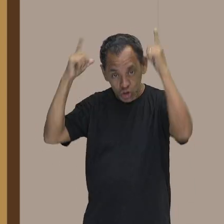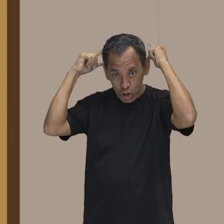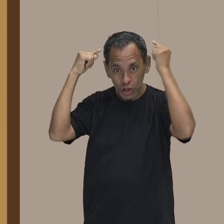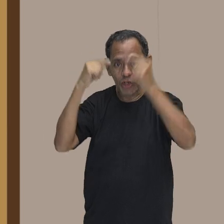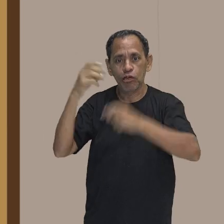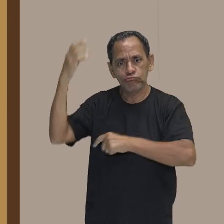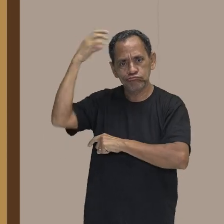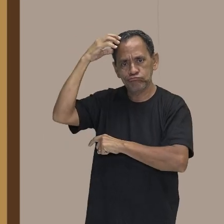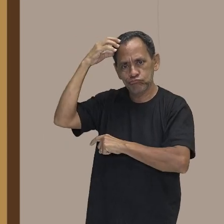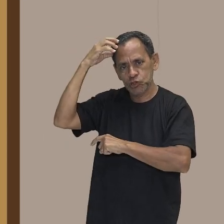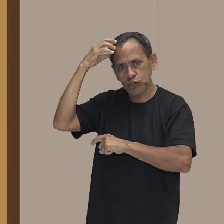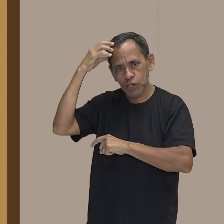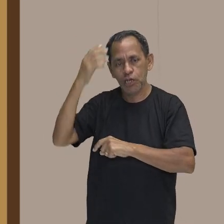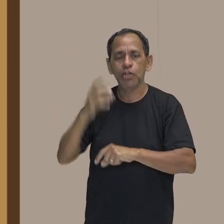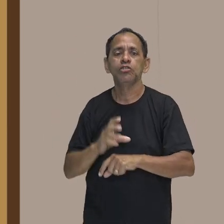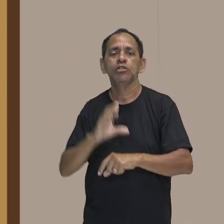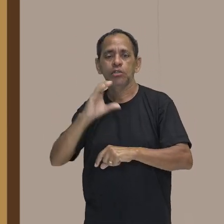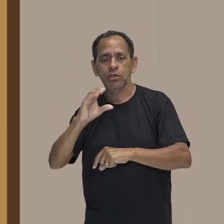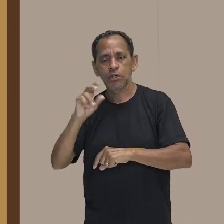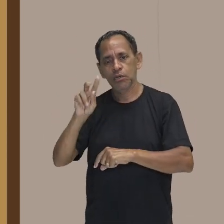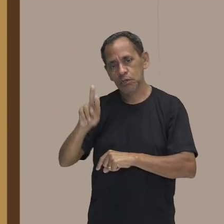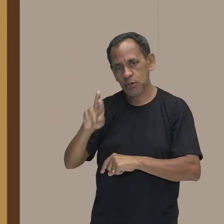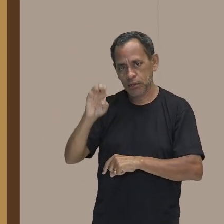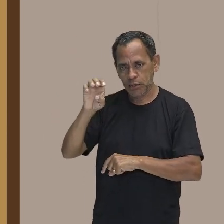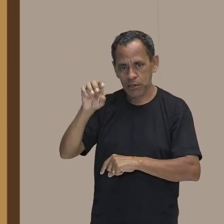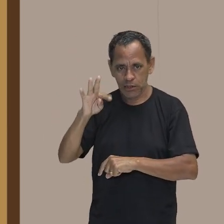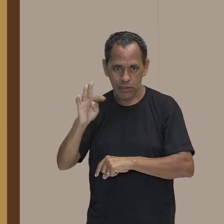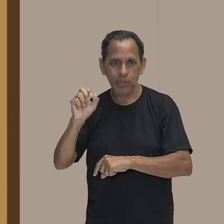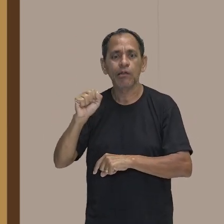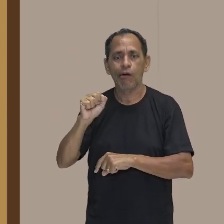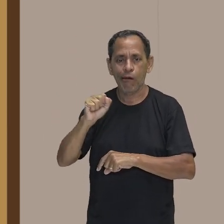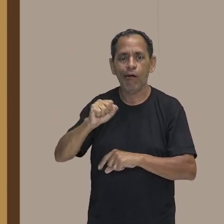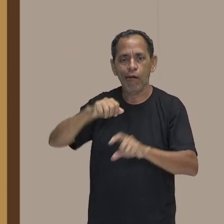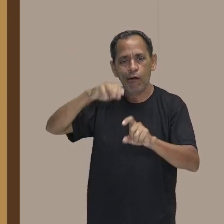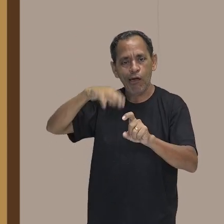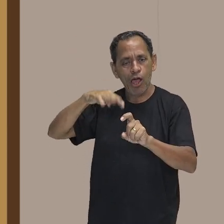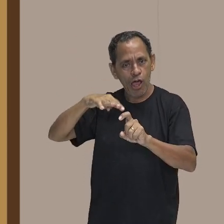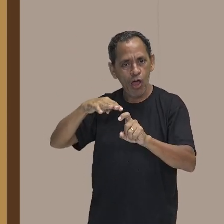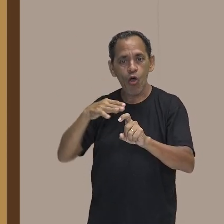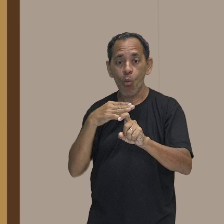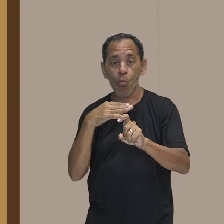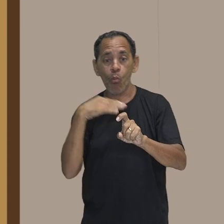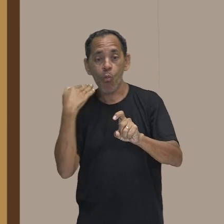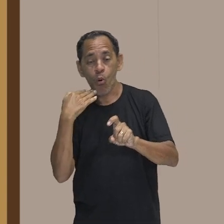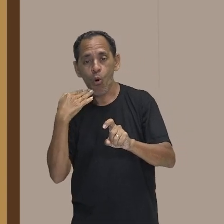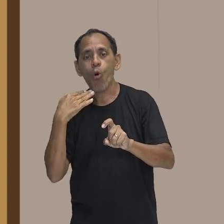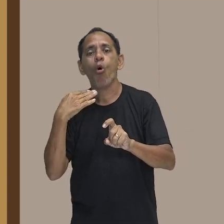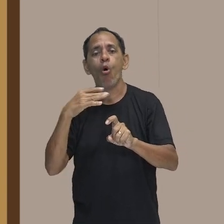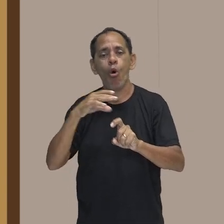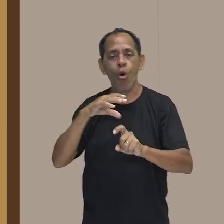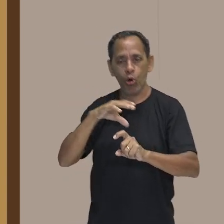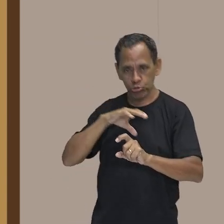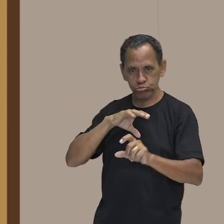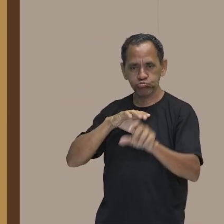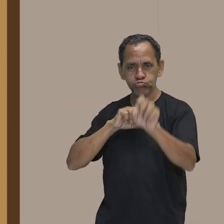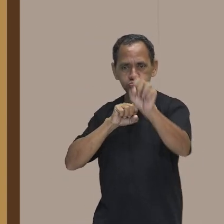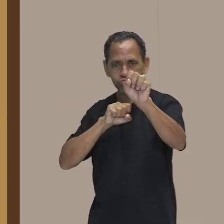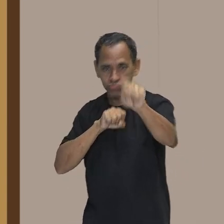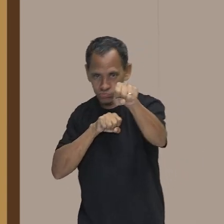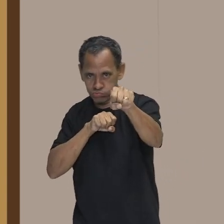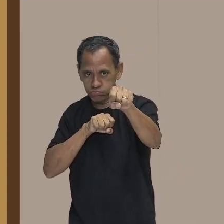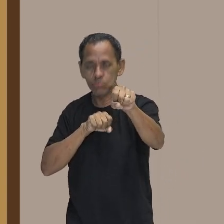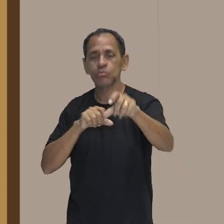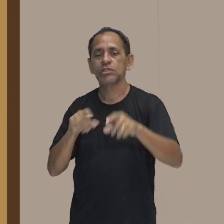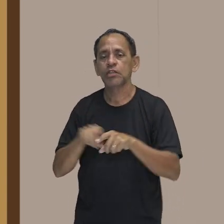O monstro, segundo a própria mitologia grega, ele foi morto pelo herói grego Teseu, depois que